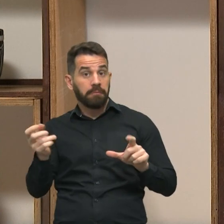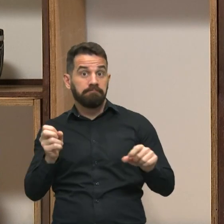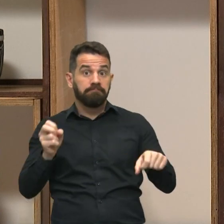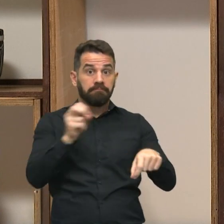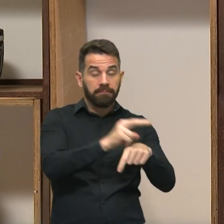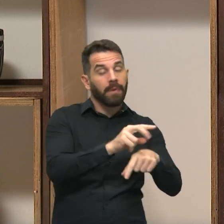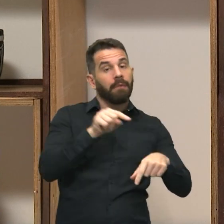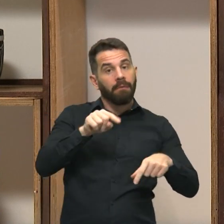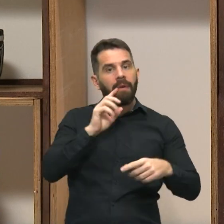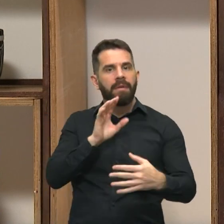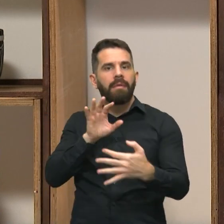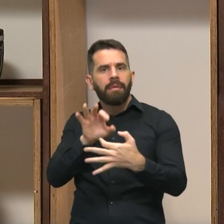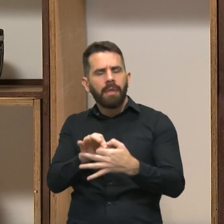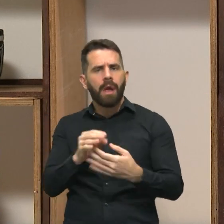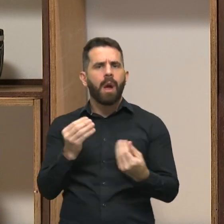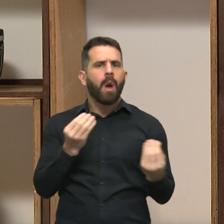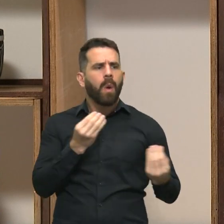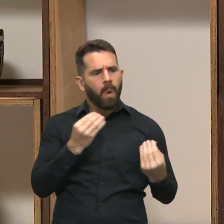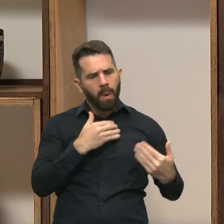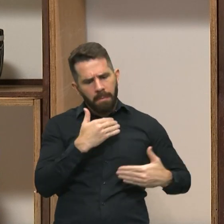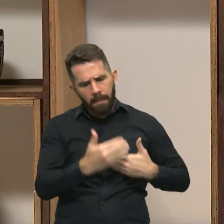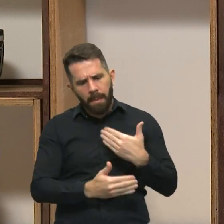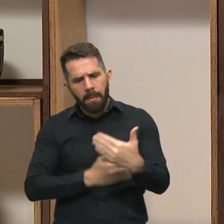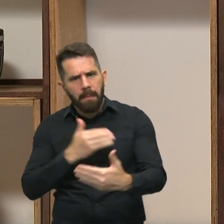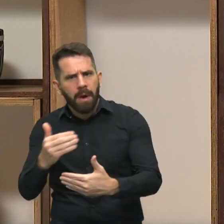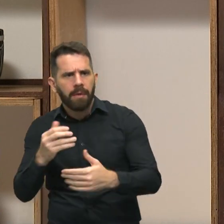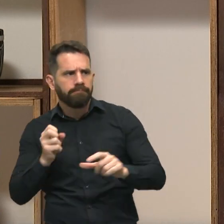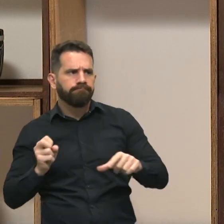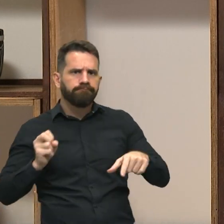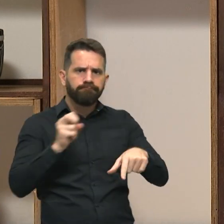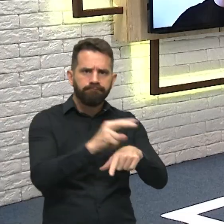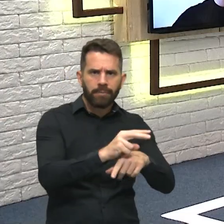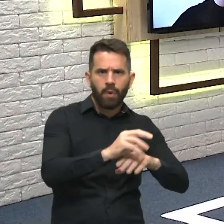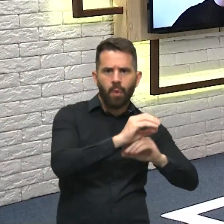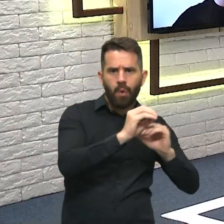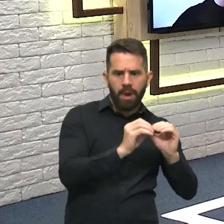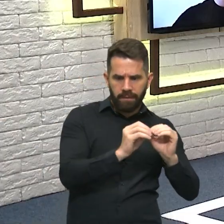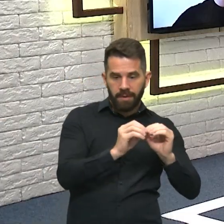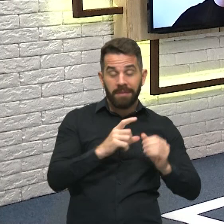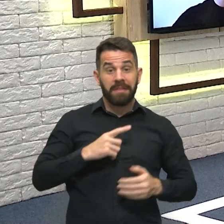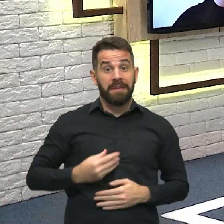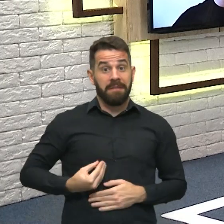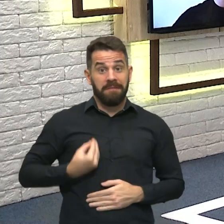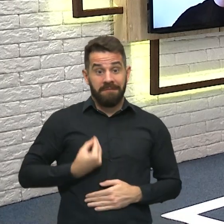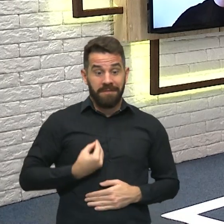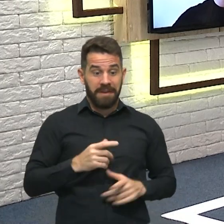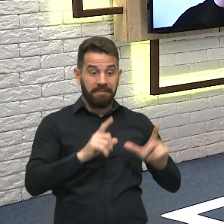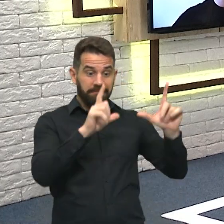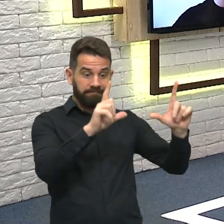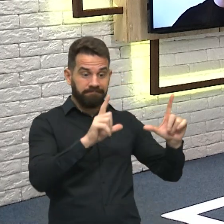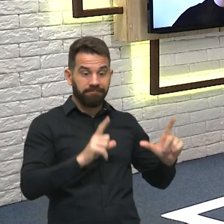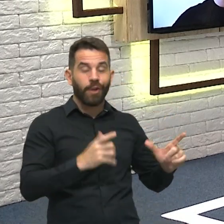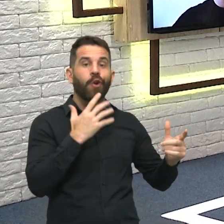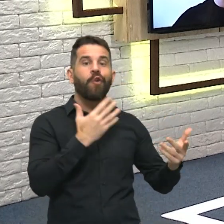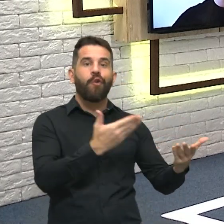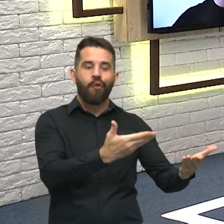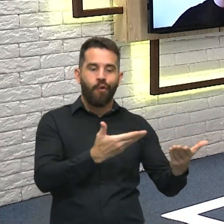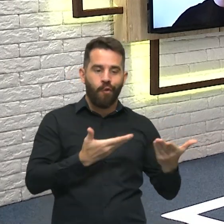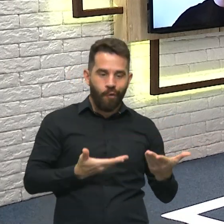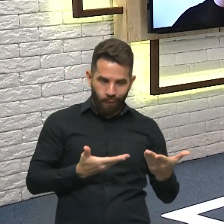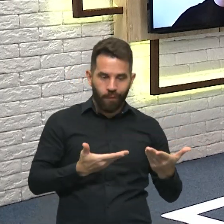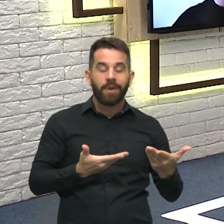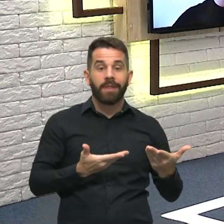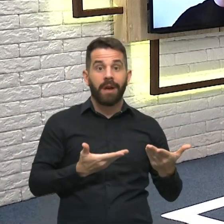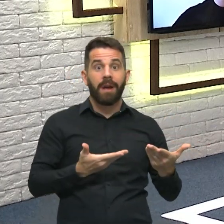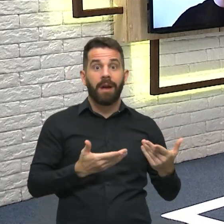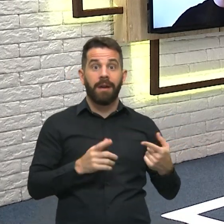estamos tratando sobre toda essa temática. Inclusive, aqui comigo já estão os nossos convidados desse bloco.